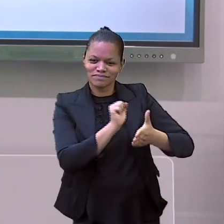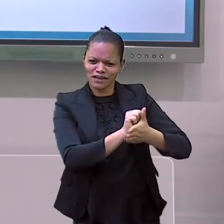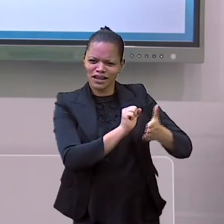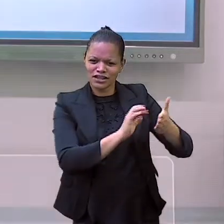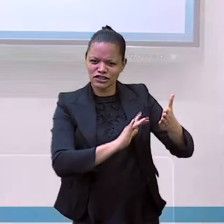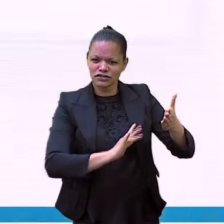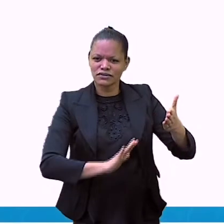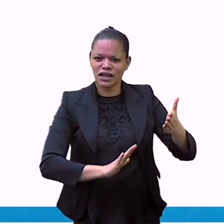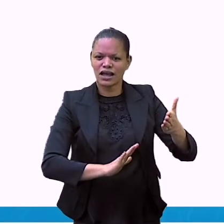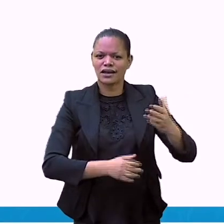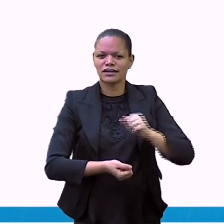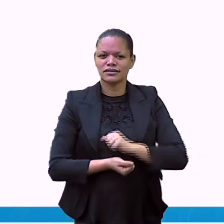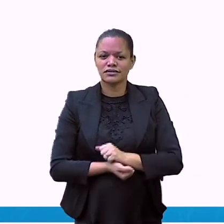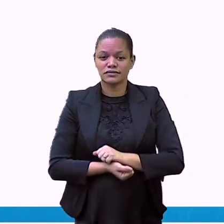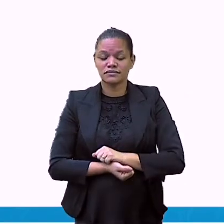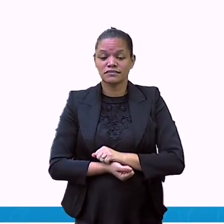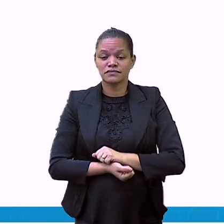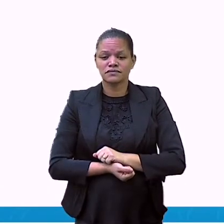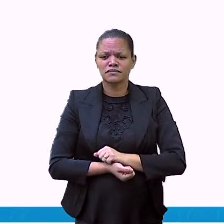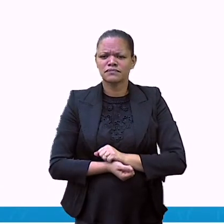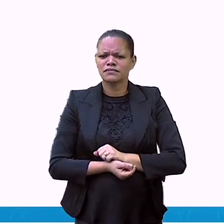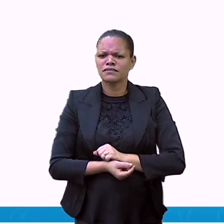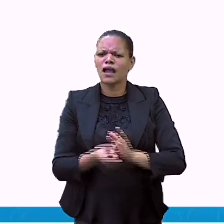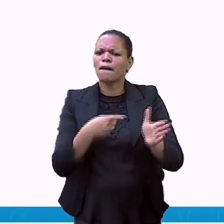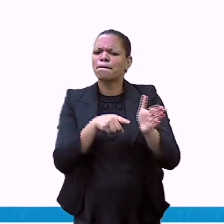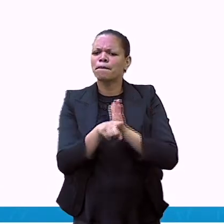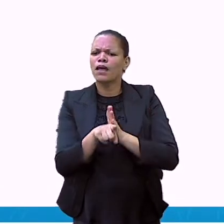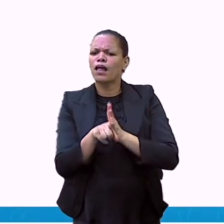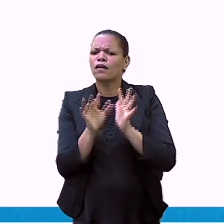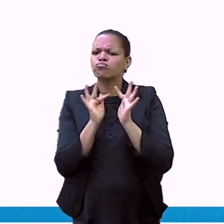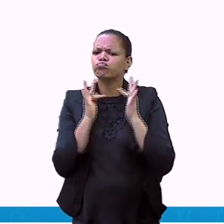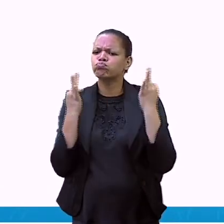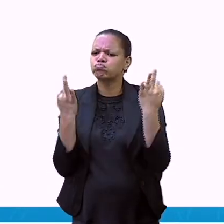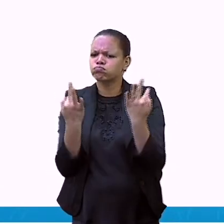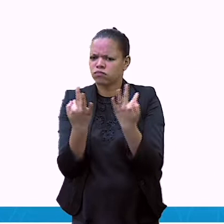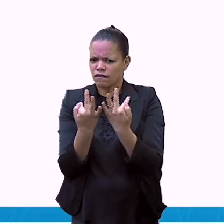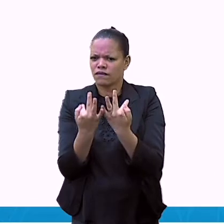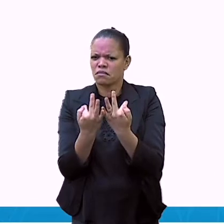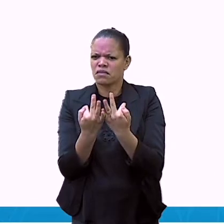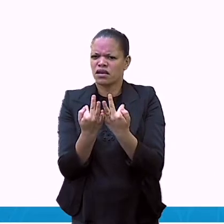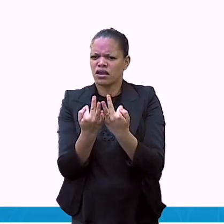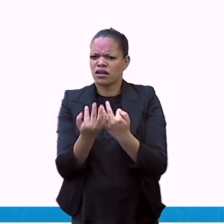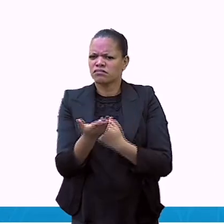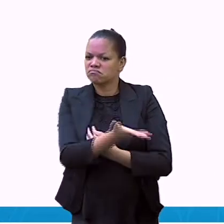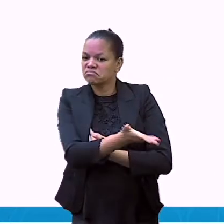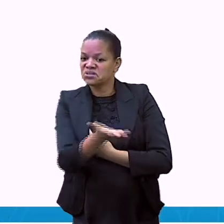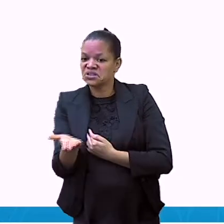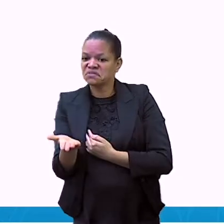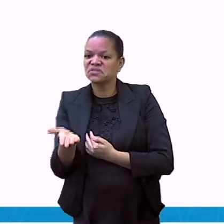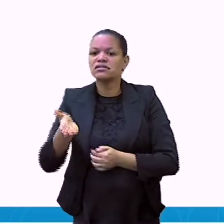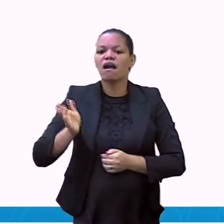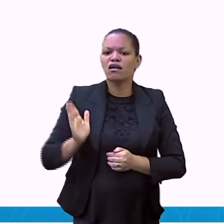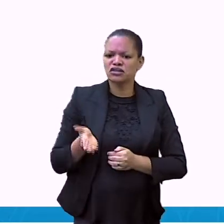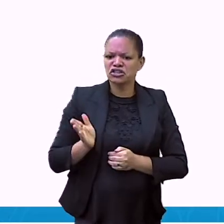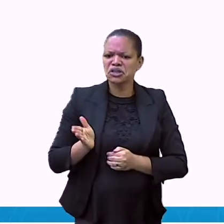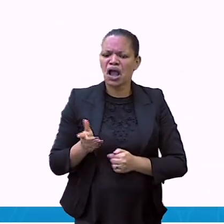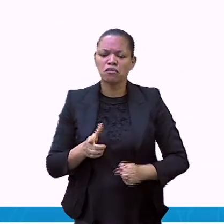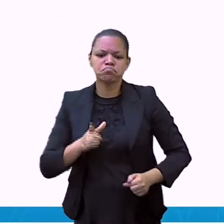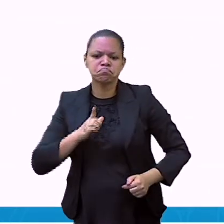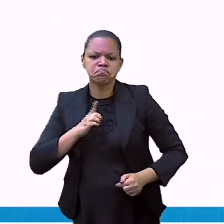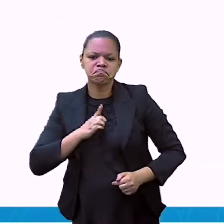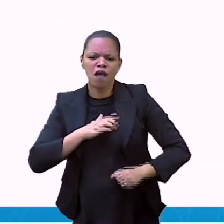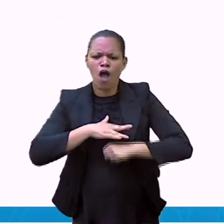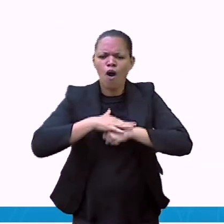Atividades. Informe com sua família sobre alguma doença que você já